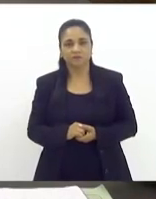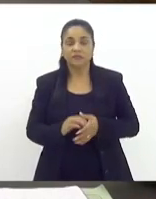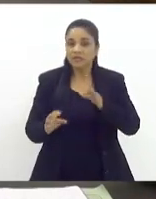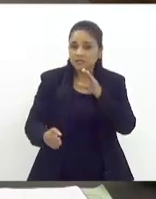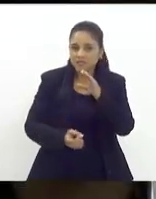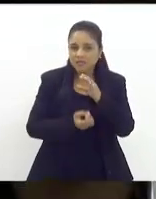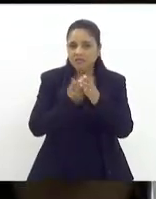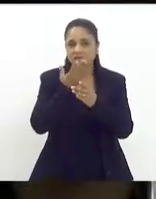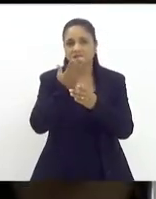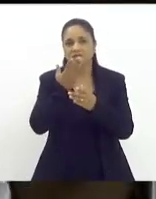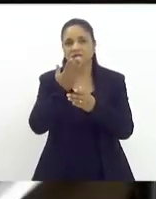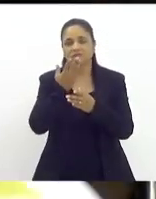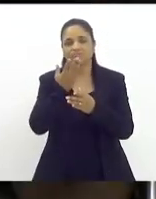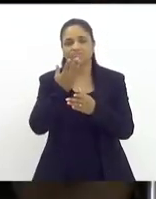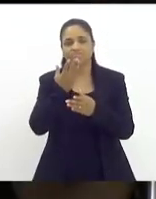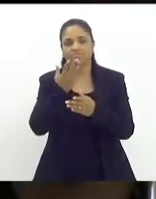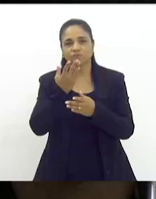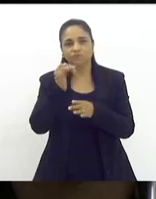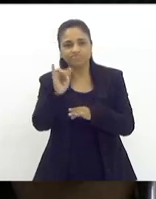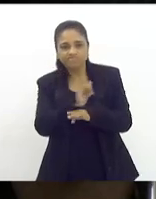Criação de um mecanismo